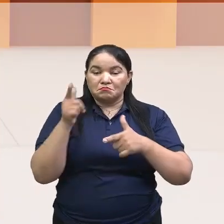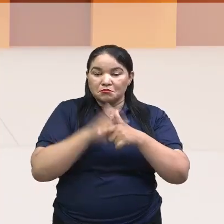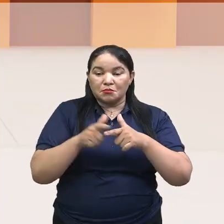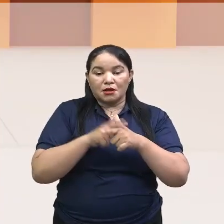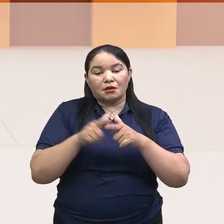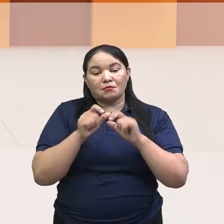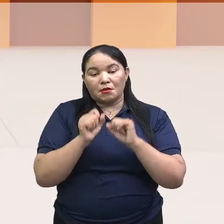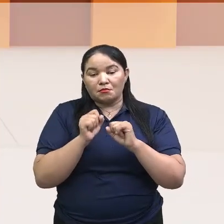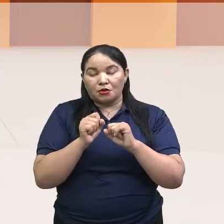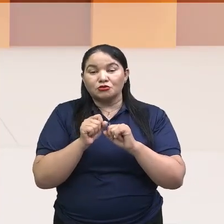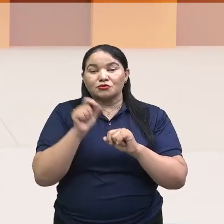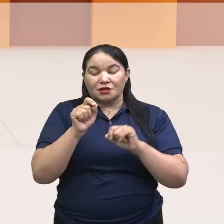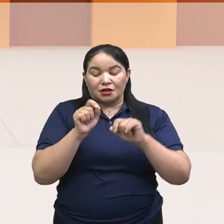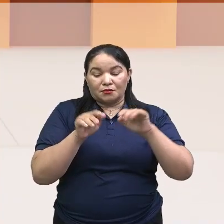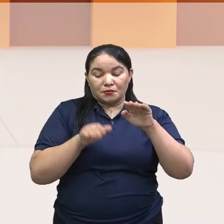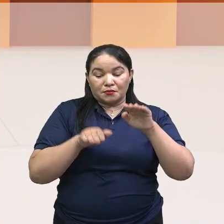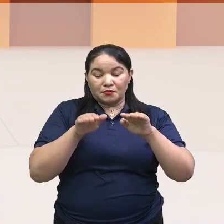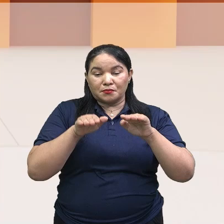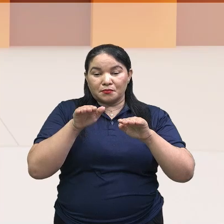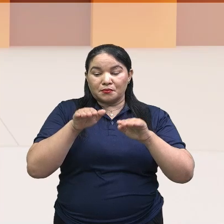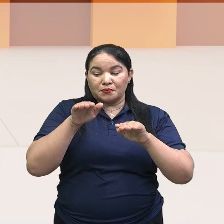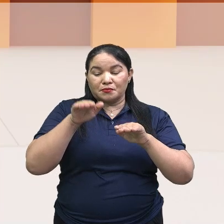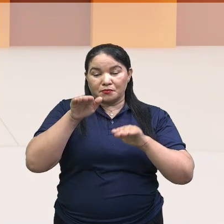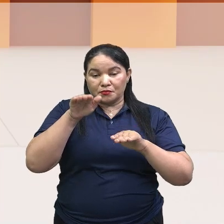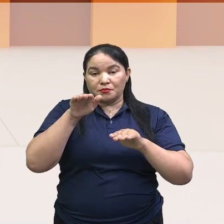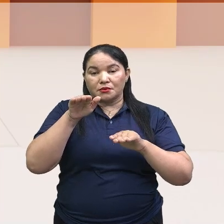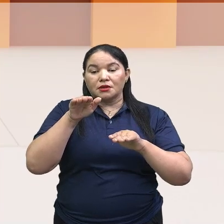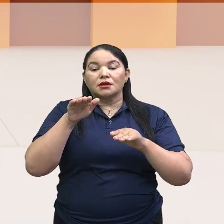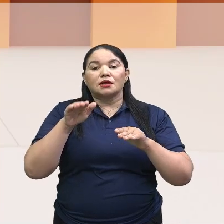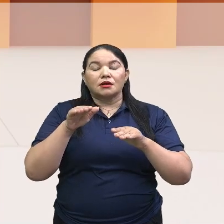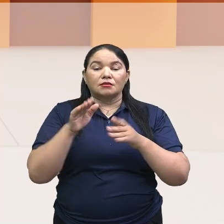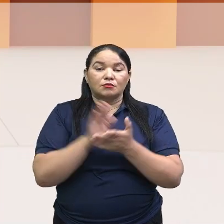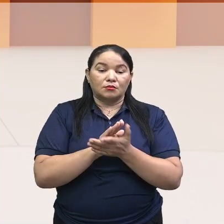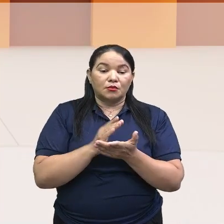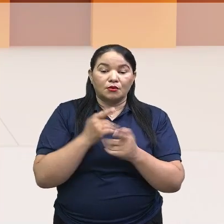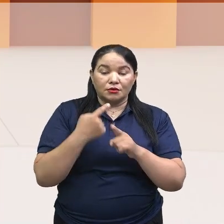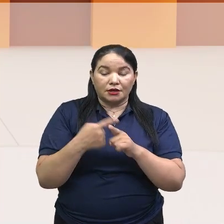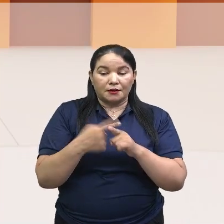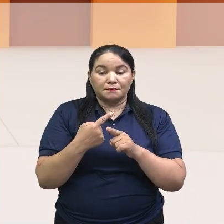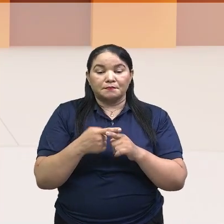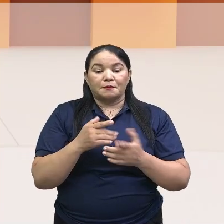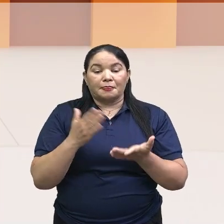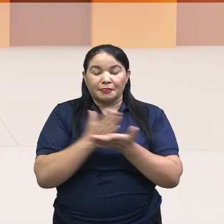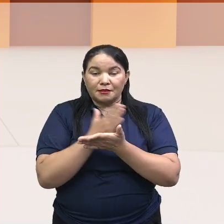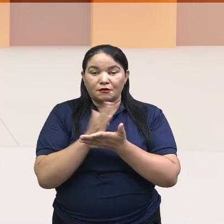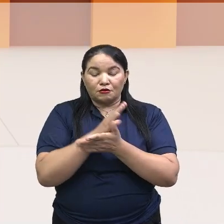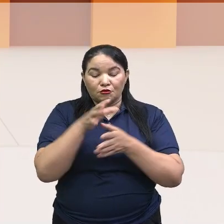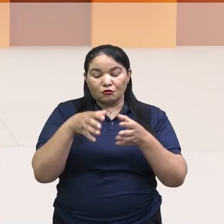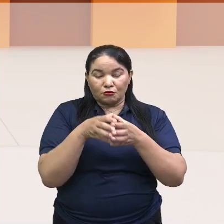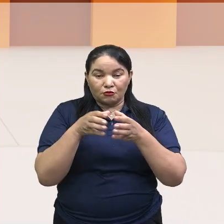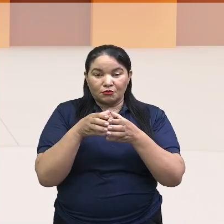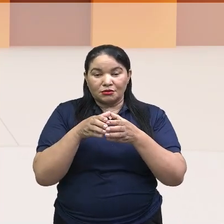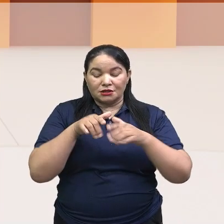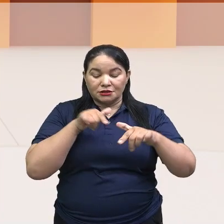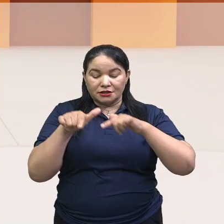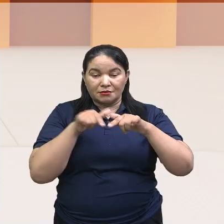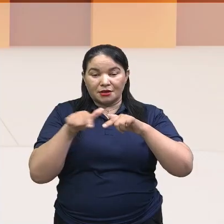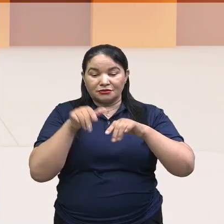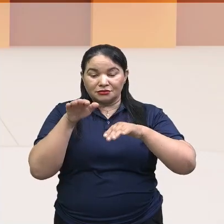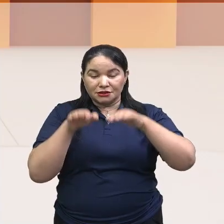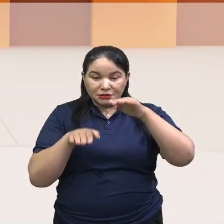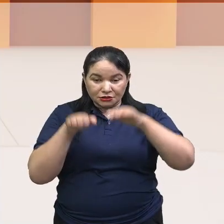as disparidades existentes, enquanto uma estrutura de mercado de trabalho desigual